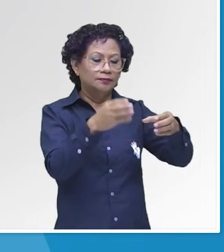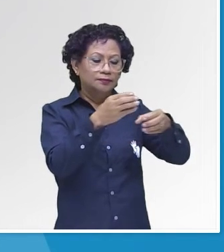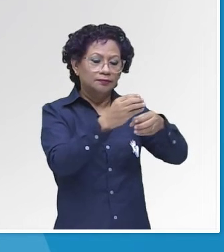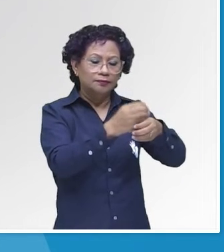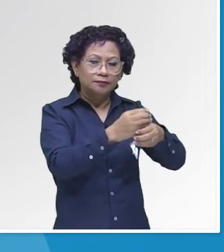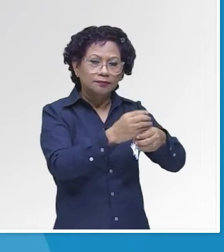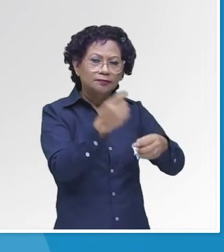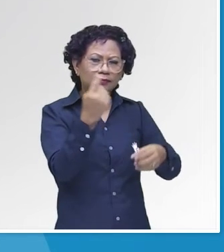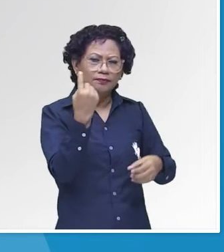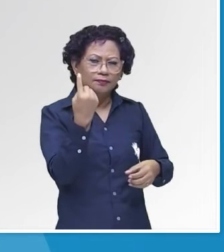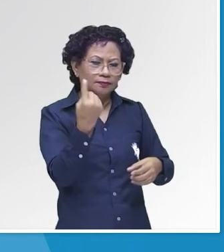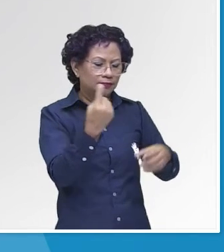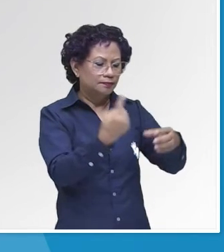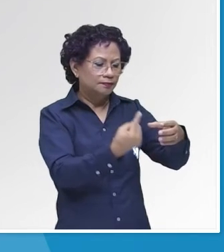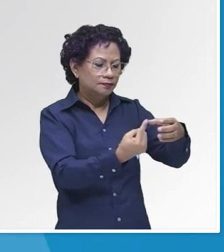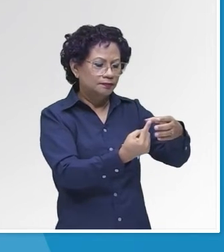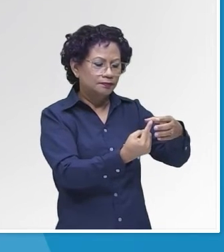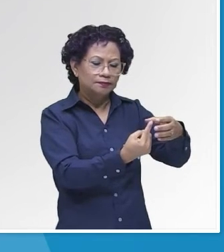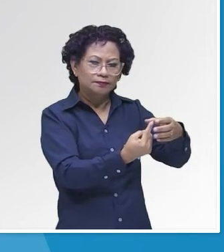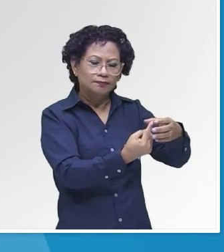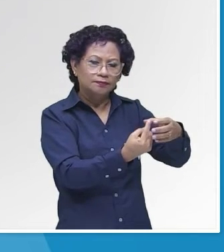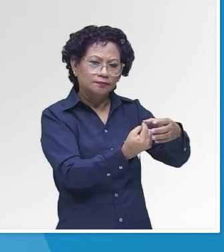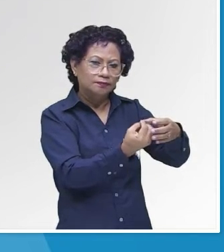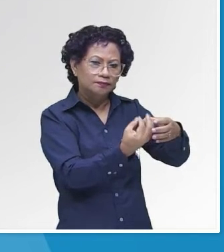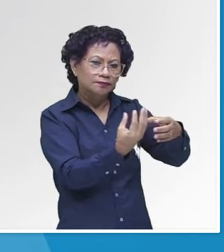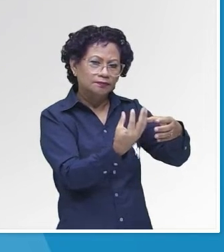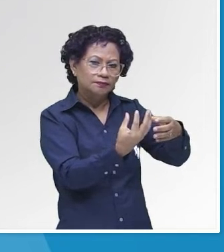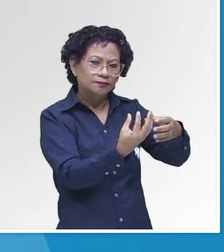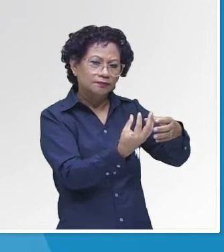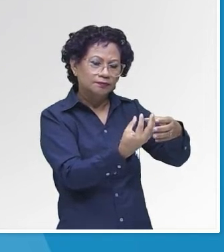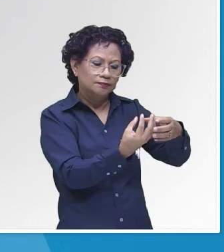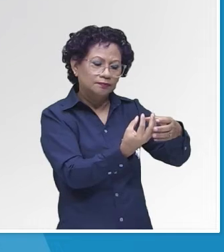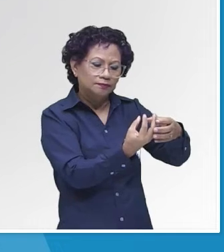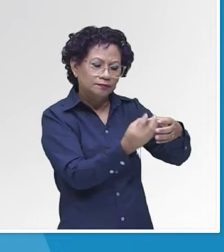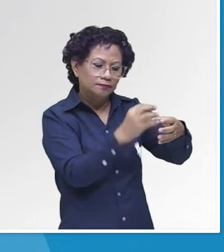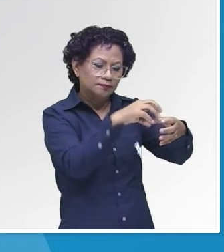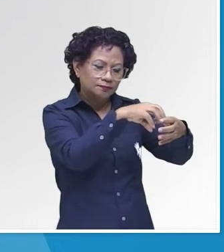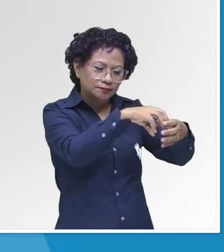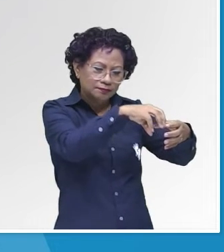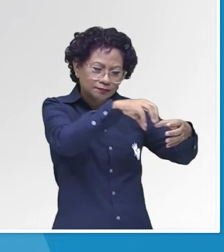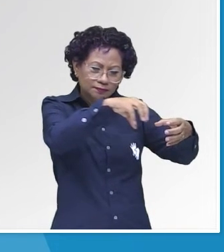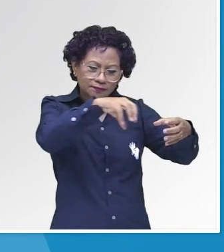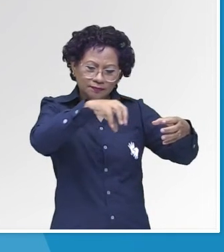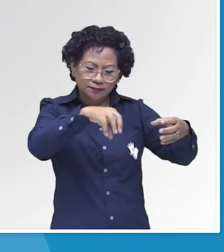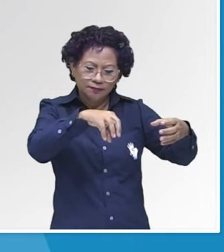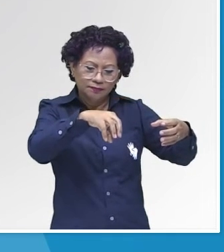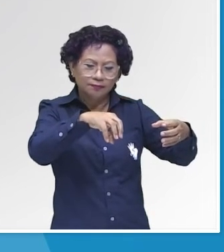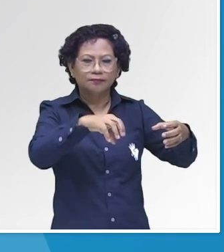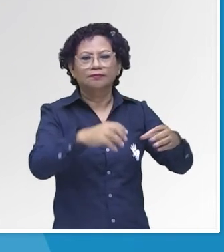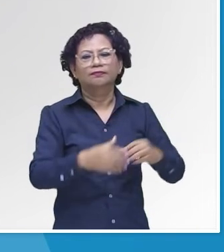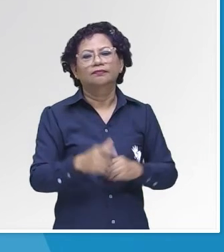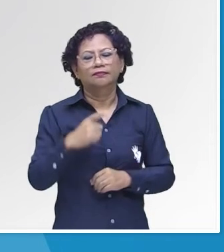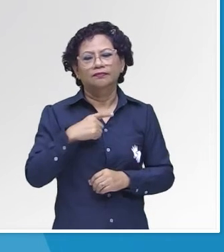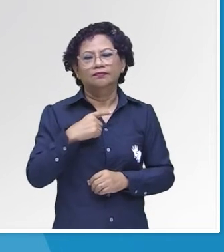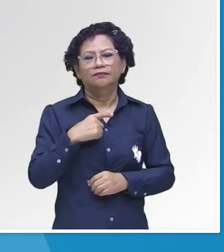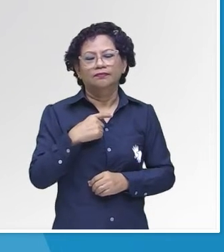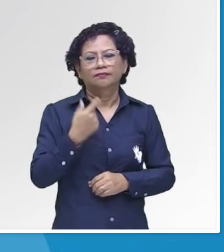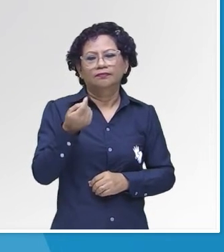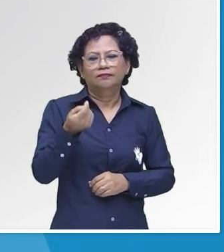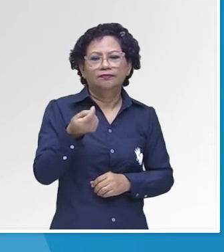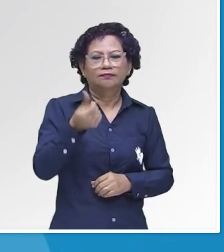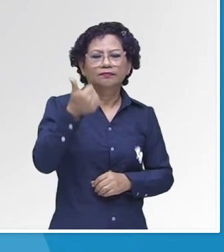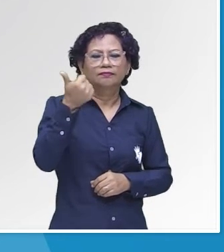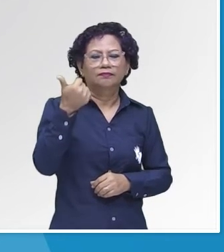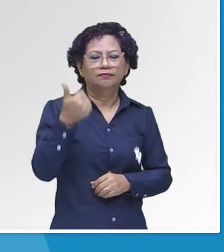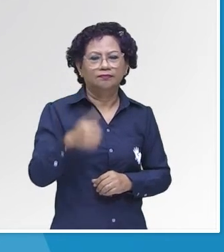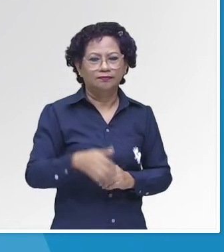a amostra que foi analisada nessa campanha de vacinação, ela conta apenas com um grupo de jovens.